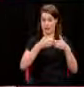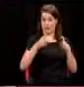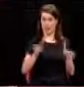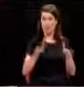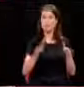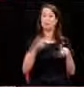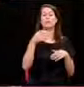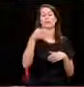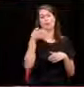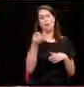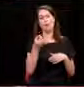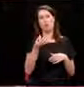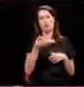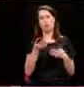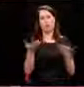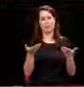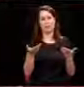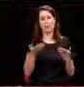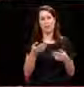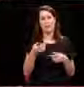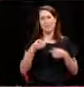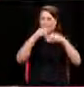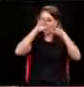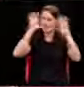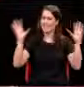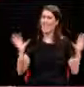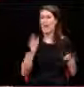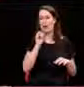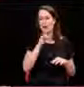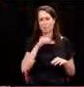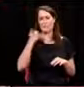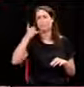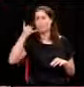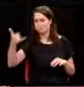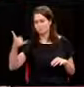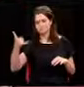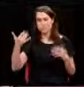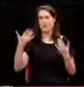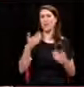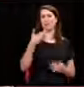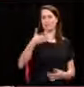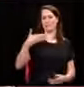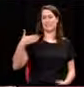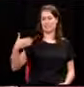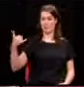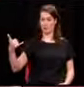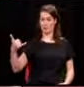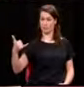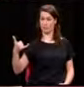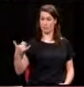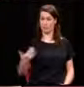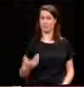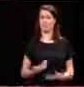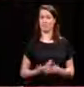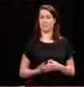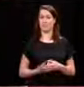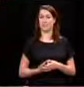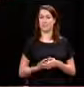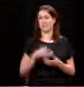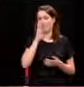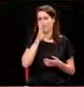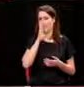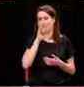emergência. Seria desumano da nossa parte, mesmo não tendo isso com esse contrato com o serviço de emergência, não atender